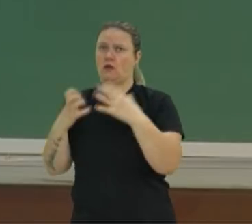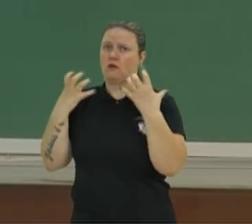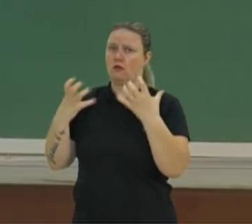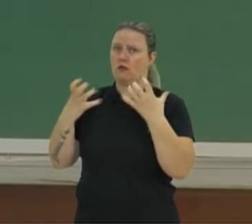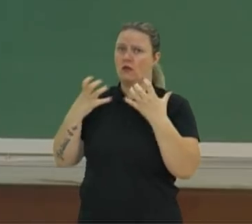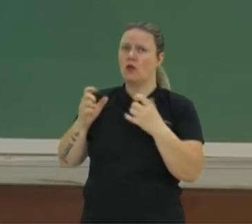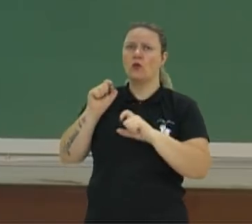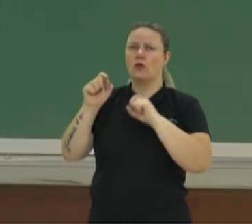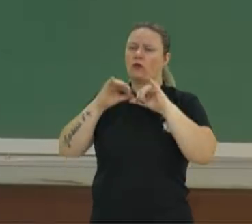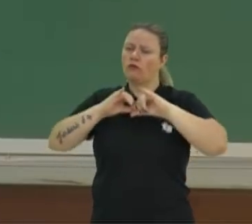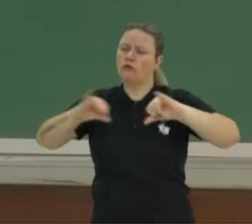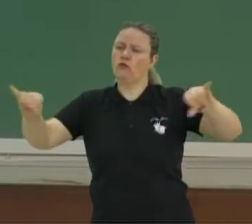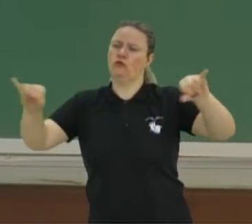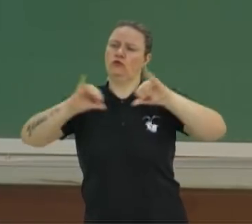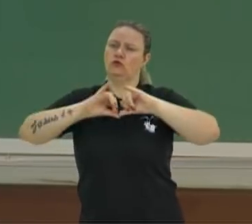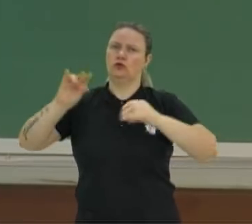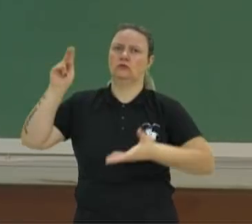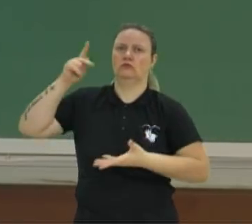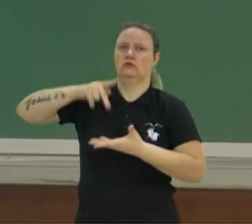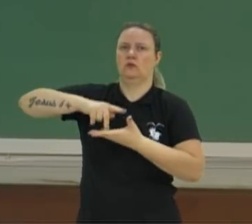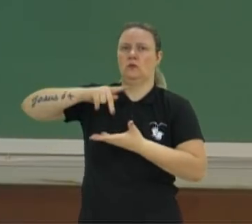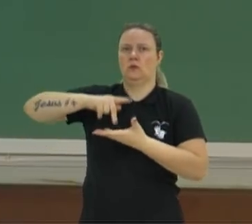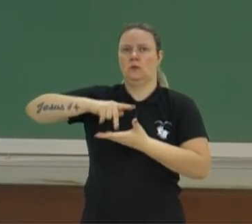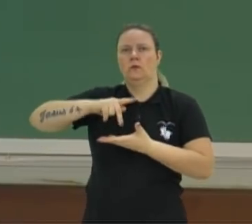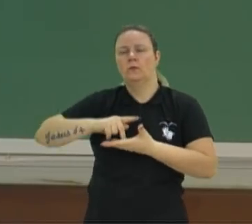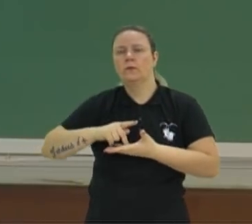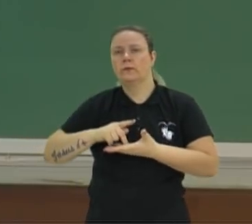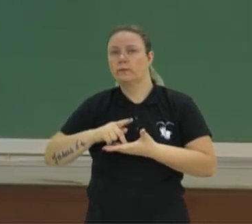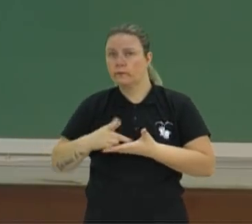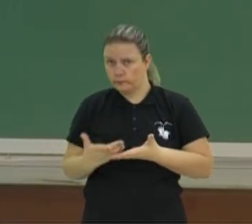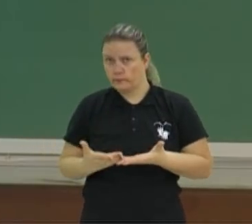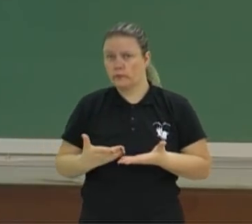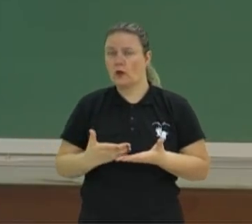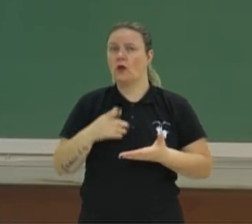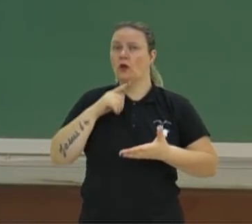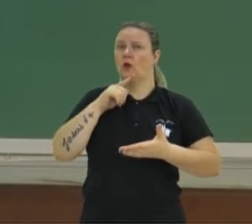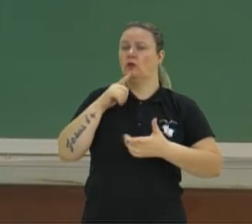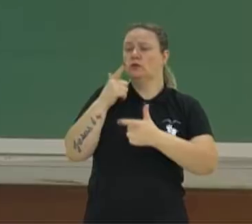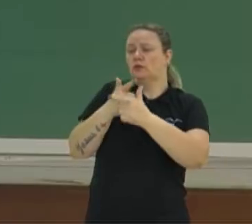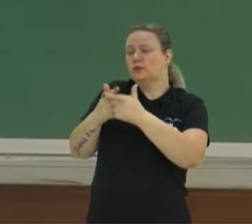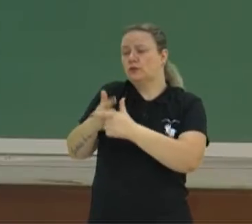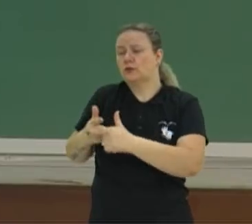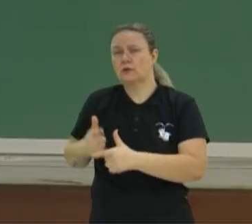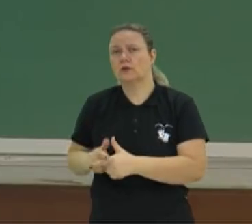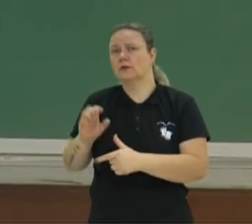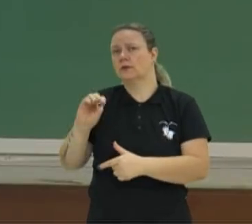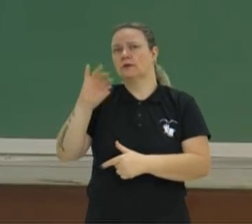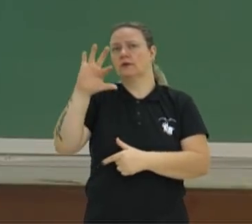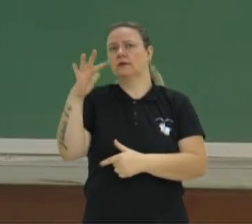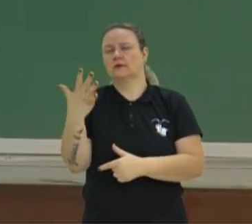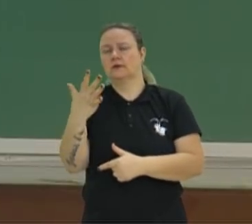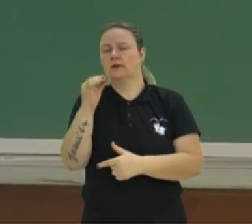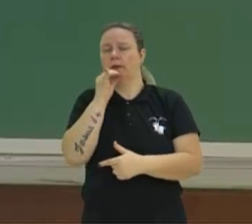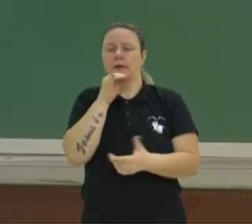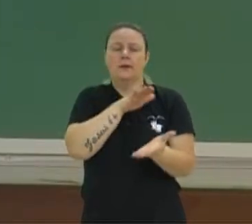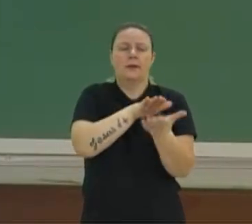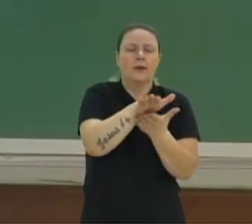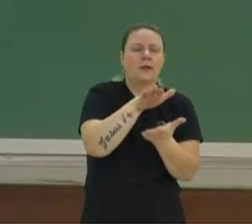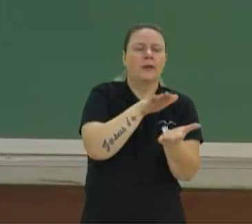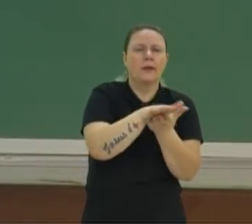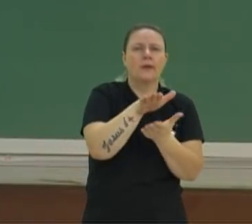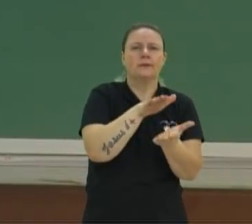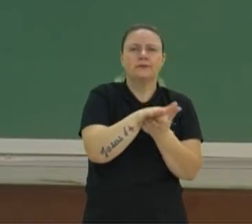como nós vimos aqui, acabam prejudicando o trabalho deles. Enquanto eles estão publicando, investindo, correndo atrás de